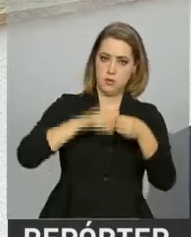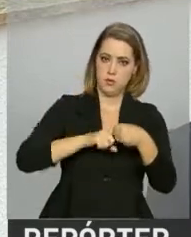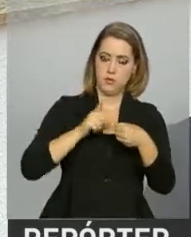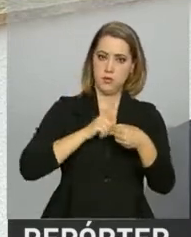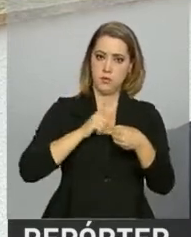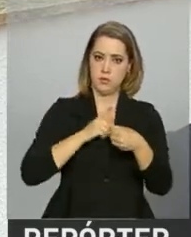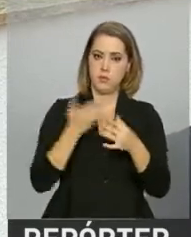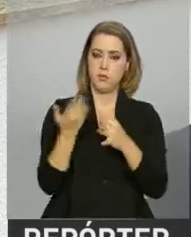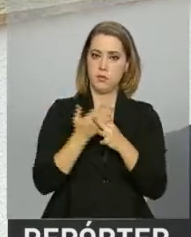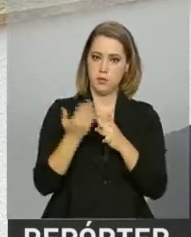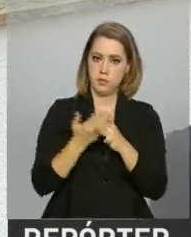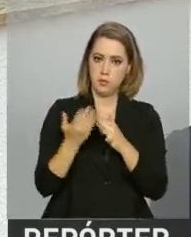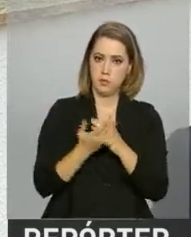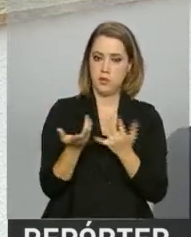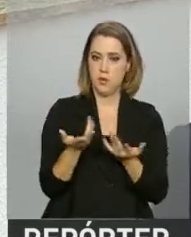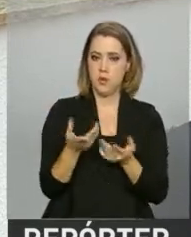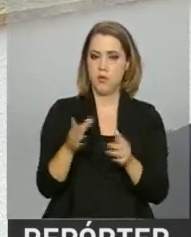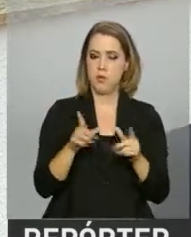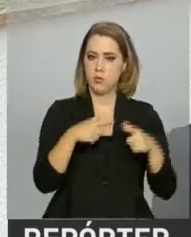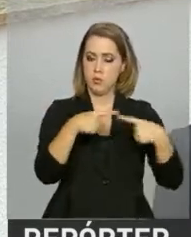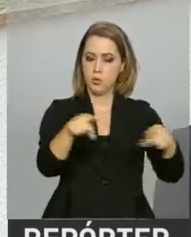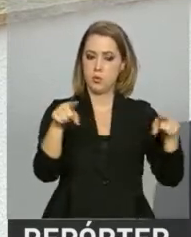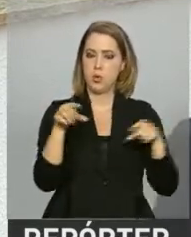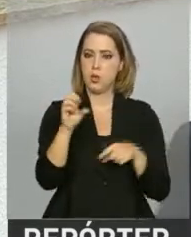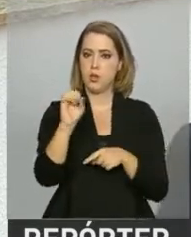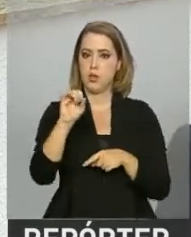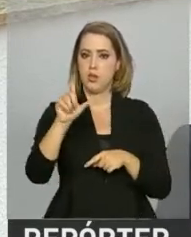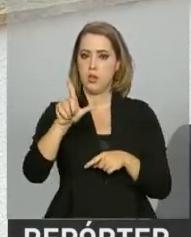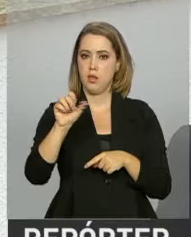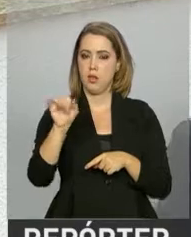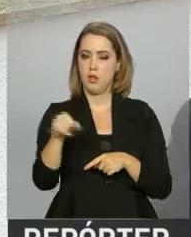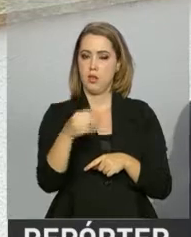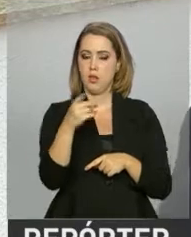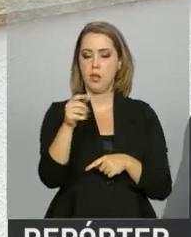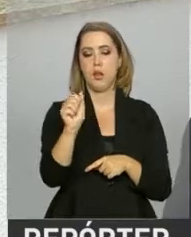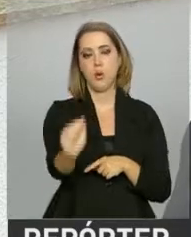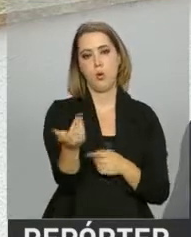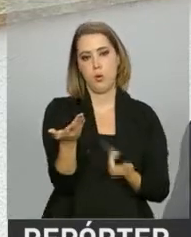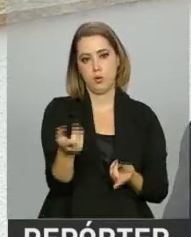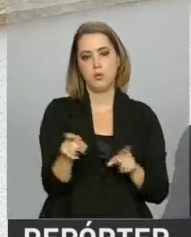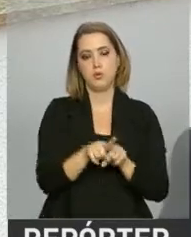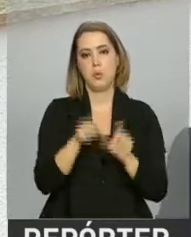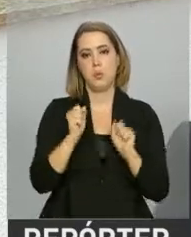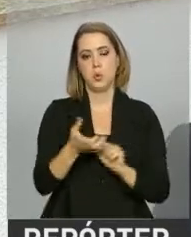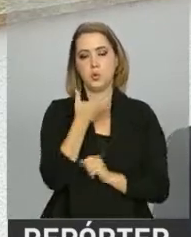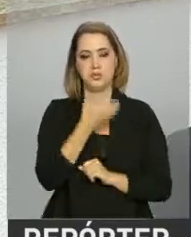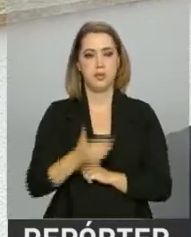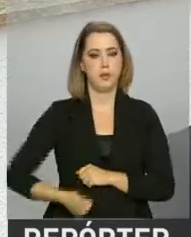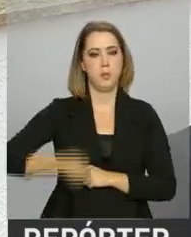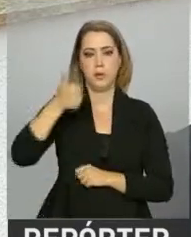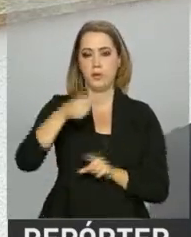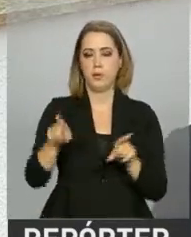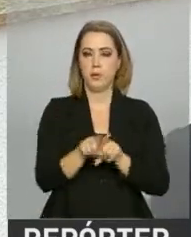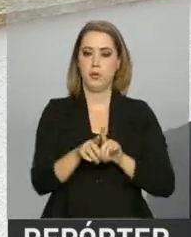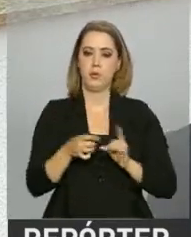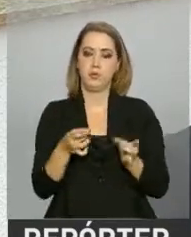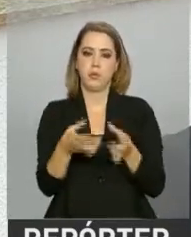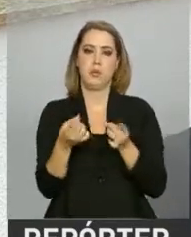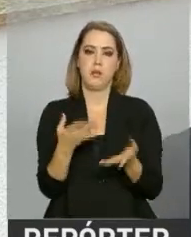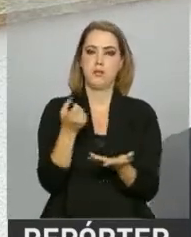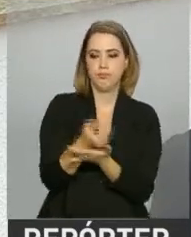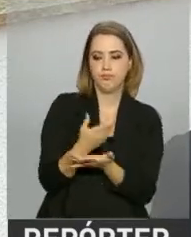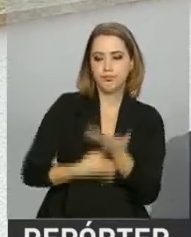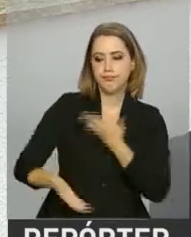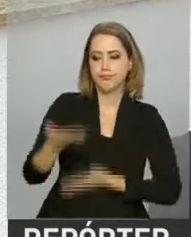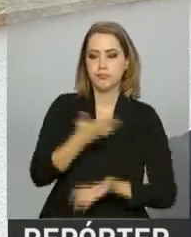e nas lojas como como um todo então isso realmente é muito bom pra pessoa que pode ter um natal ainda melhor e é muito bom para o comércio isso ajuda a